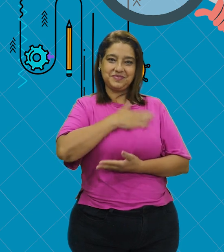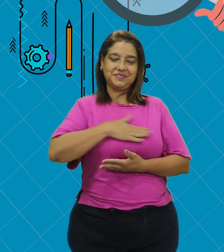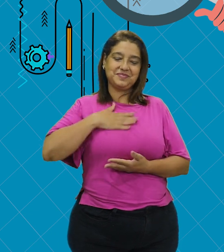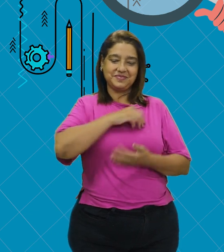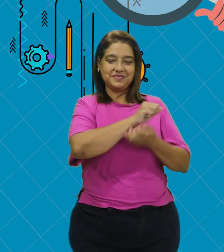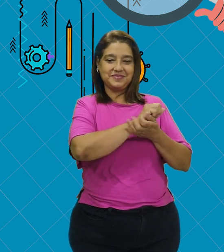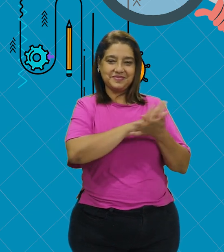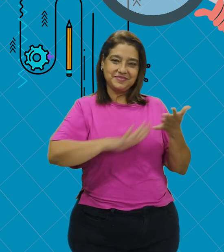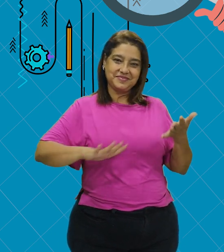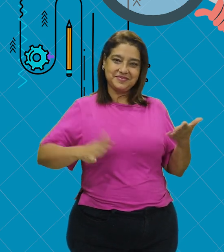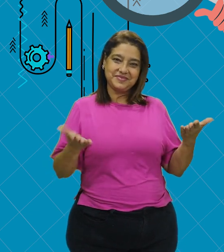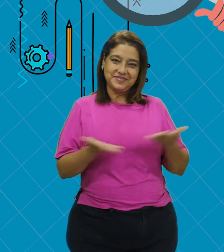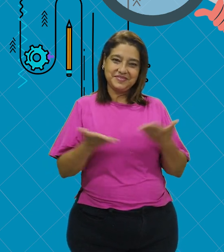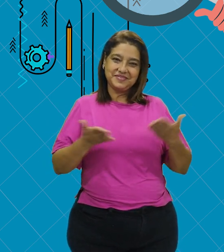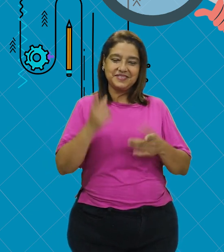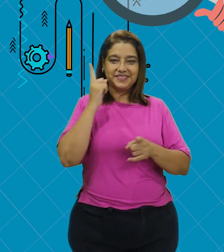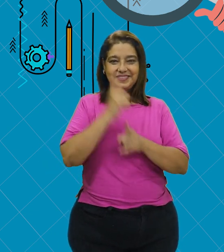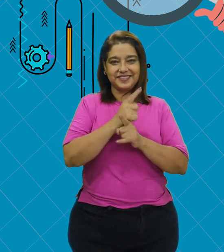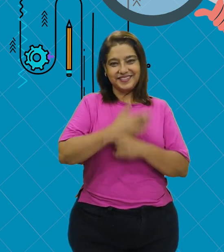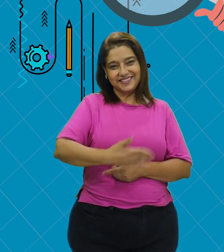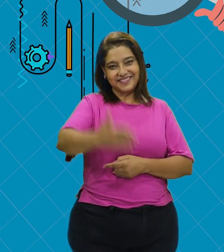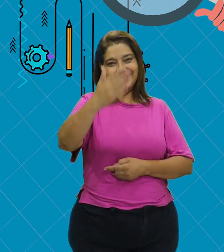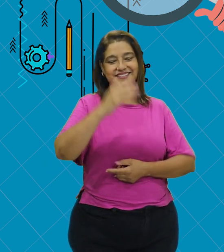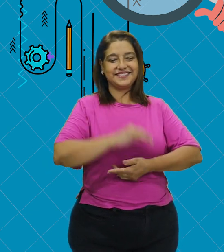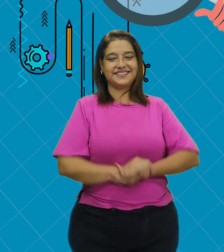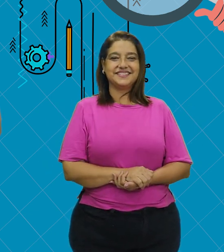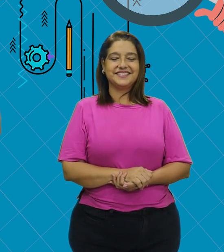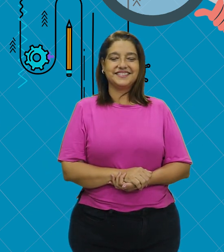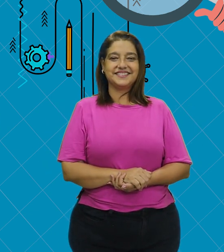gostado da atividade de hoje e até a próxima!